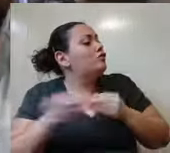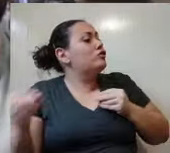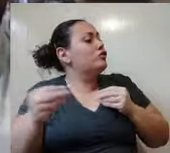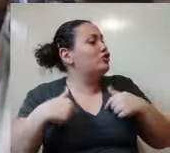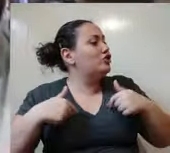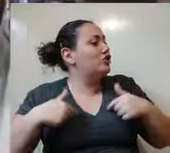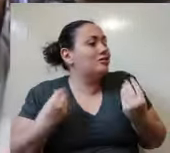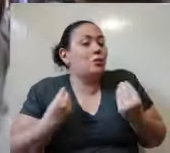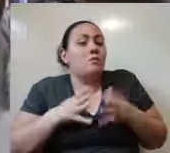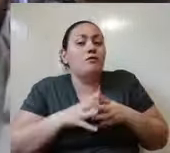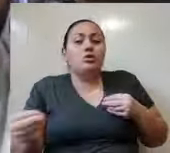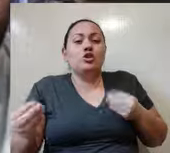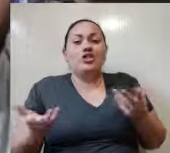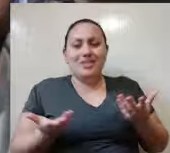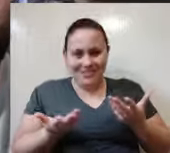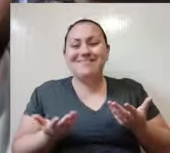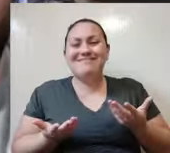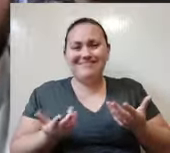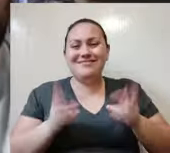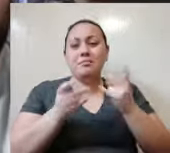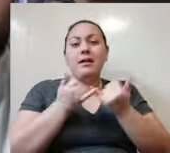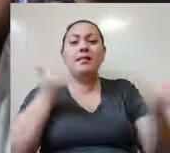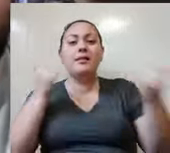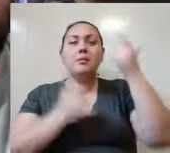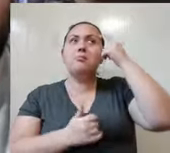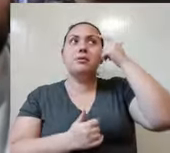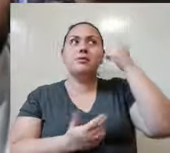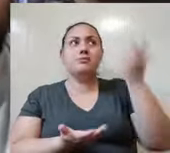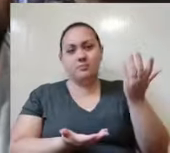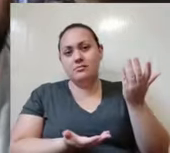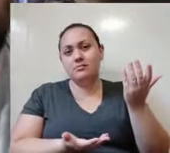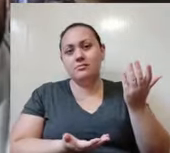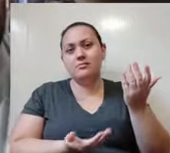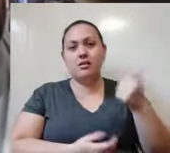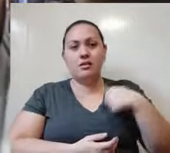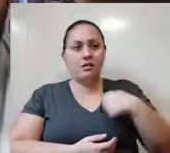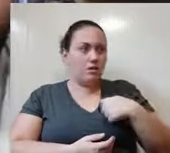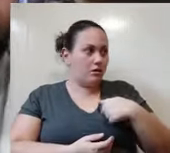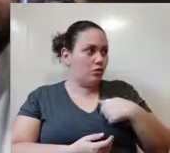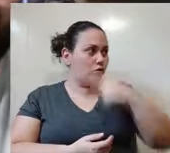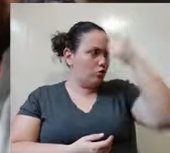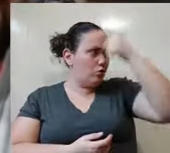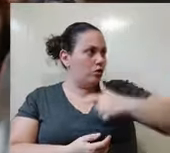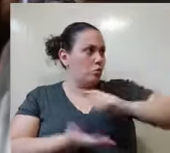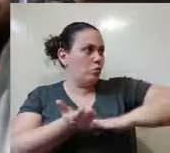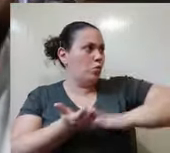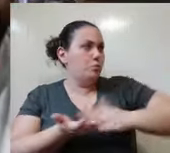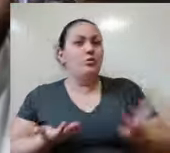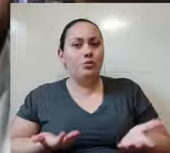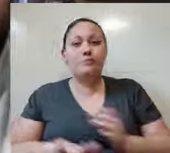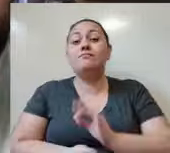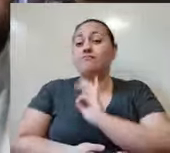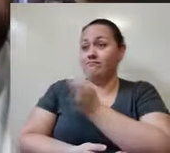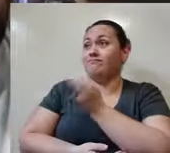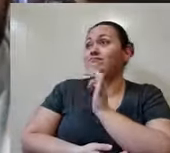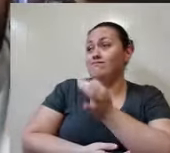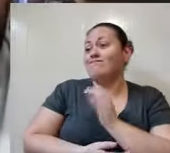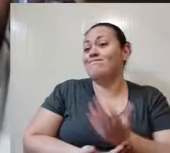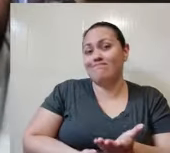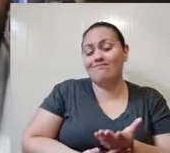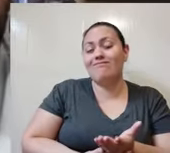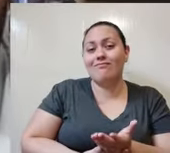Anderson? Um pouco nessa linha, assim, de que bom, eu me acompanho. Aonde eu vou, eu me acompanho. A gente não